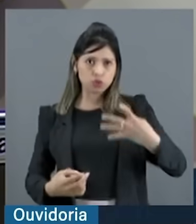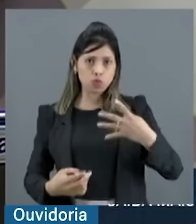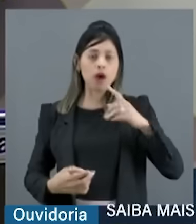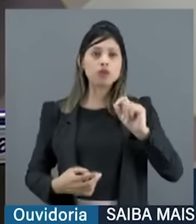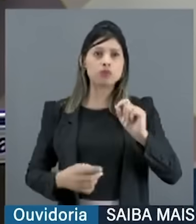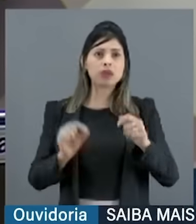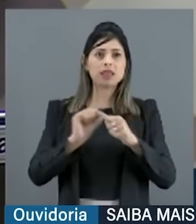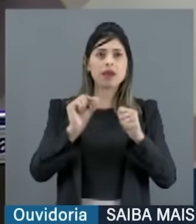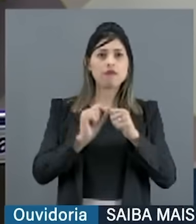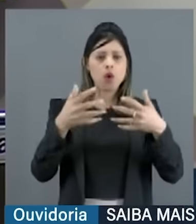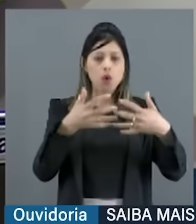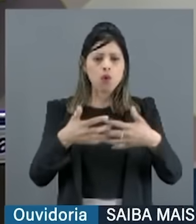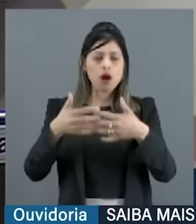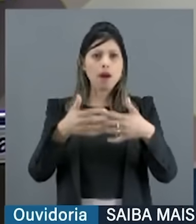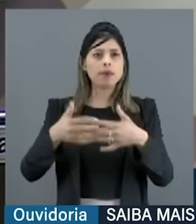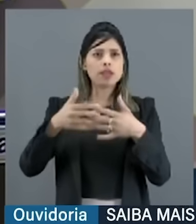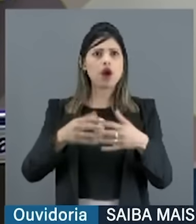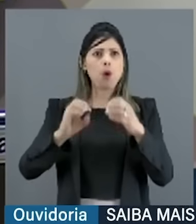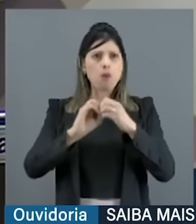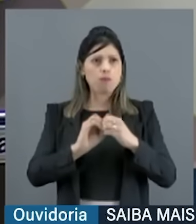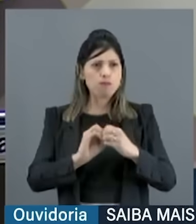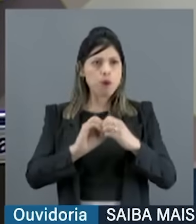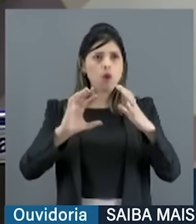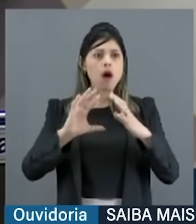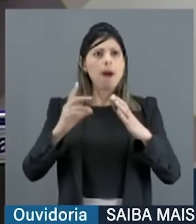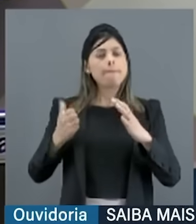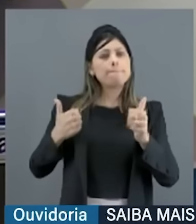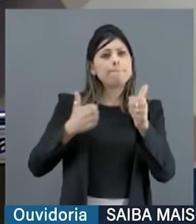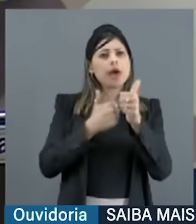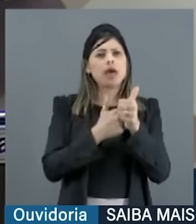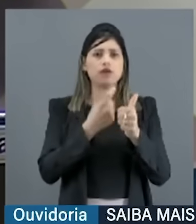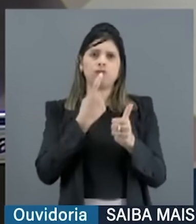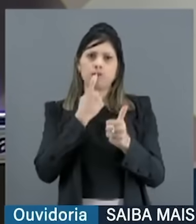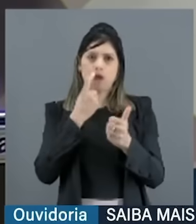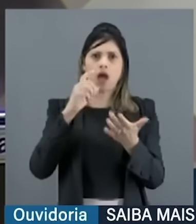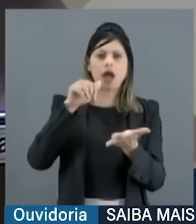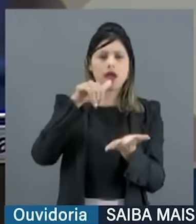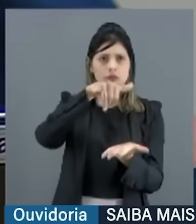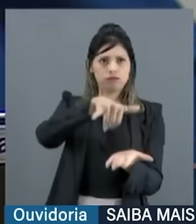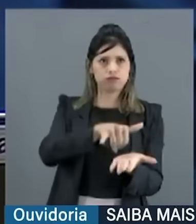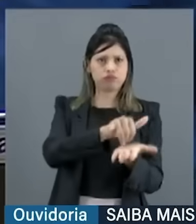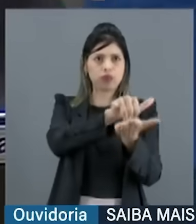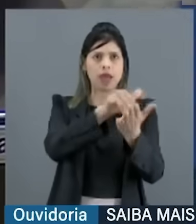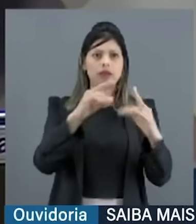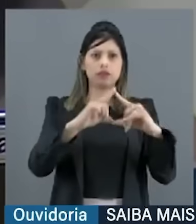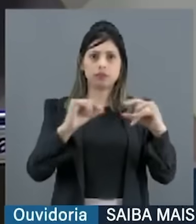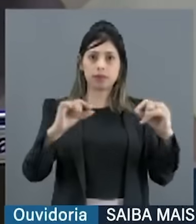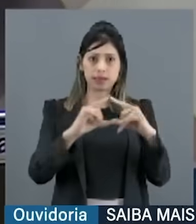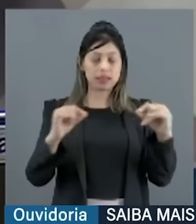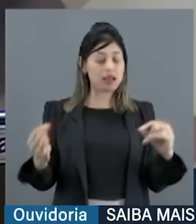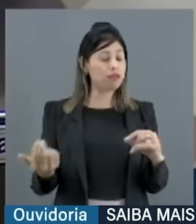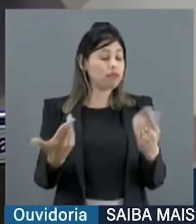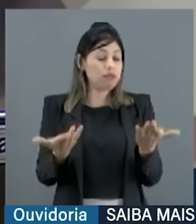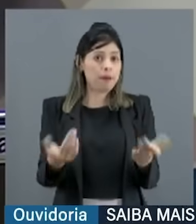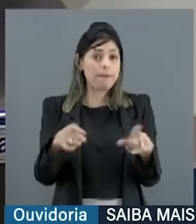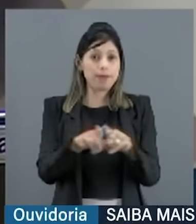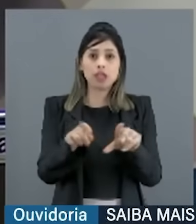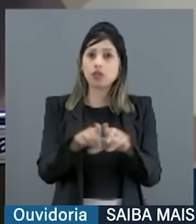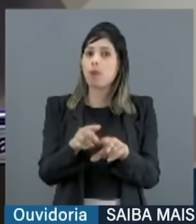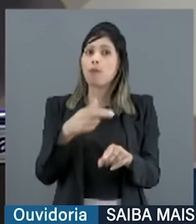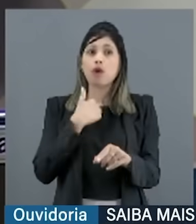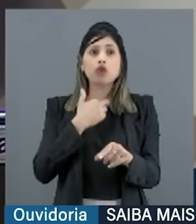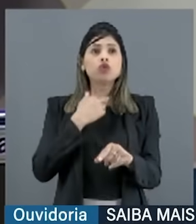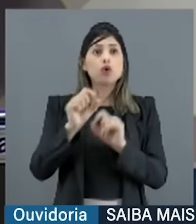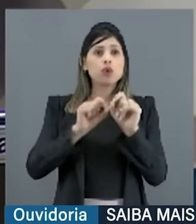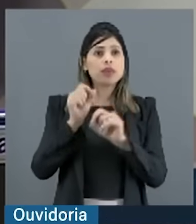explosivo em um caminhão-tanque nas proximidades do Aeroporto Internacional de Brasília. Também não se pode considerar que os participantes